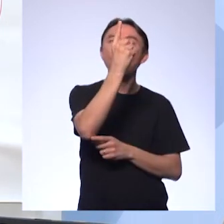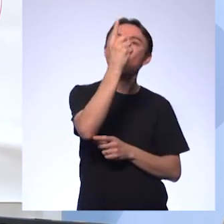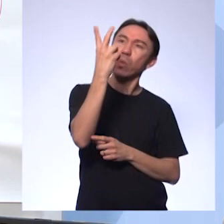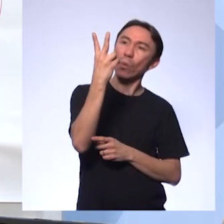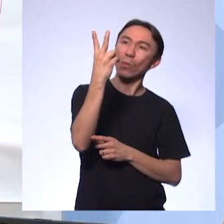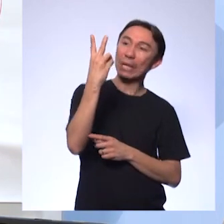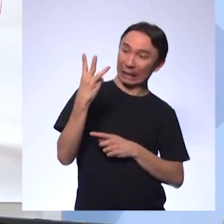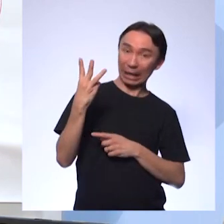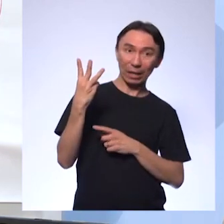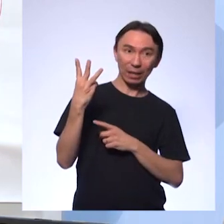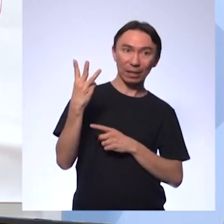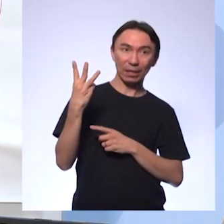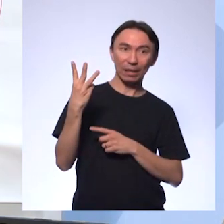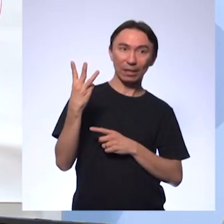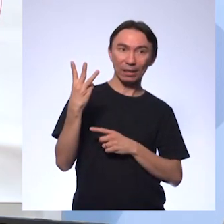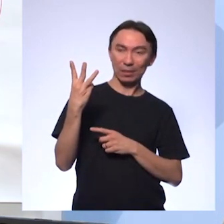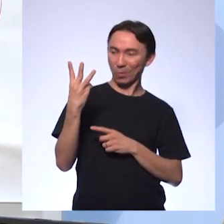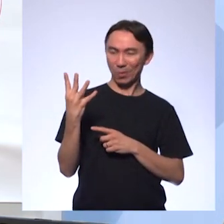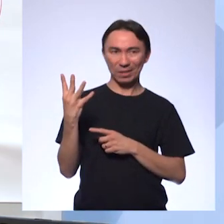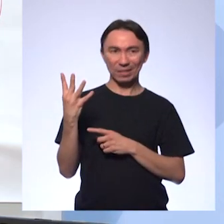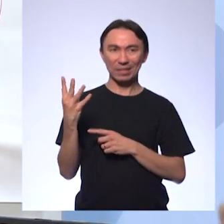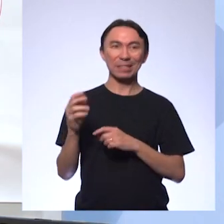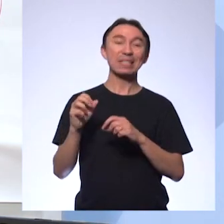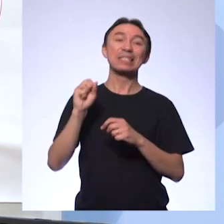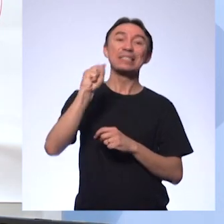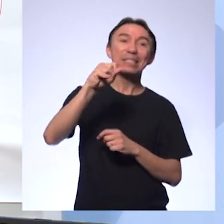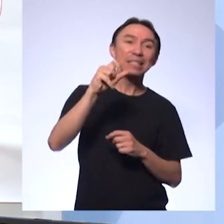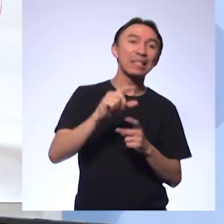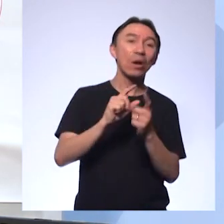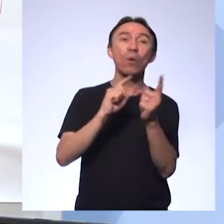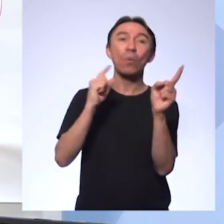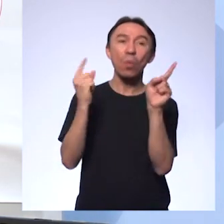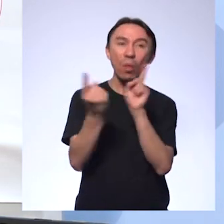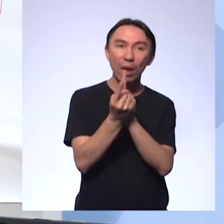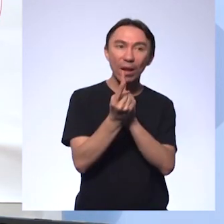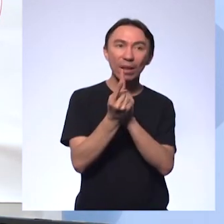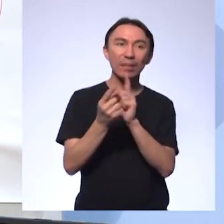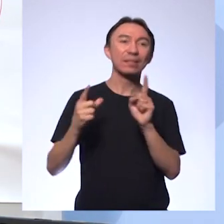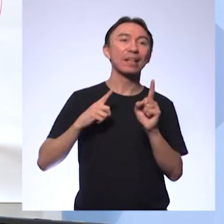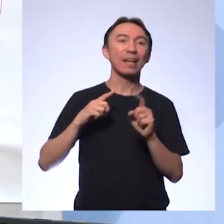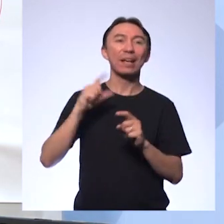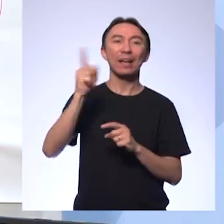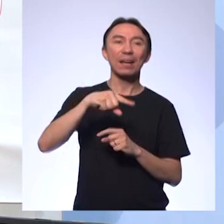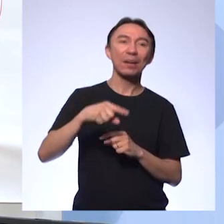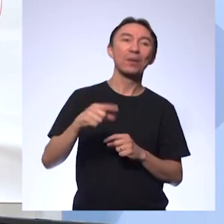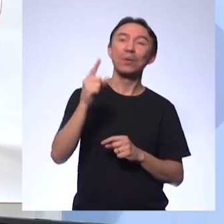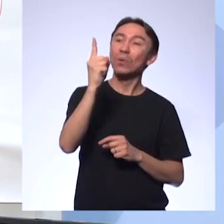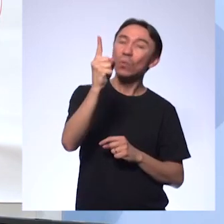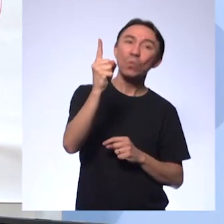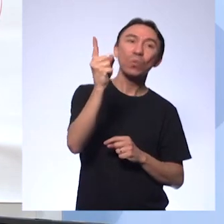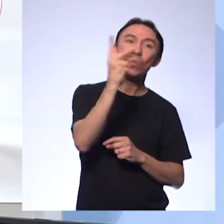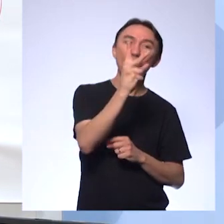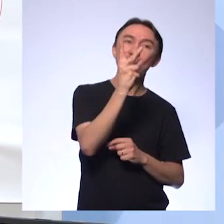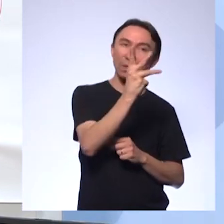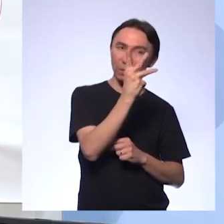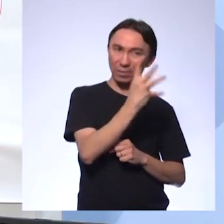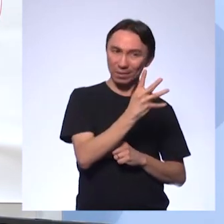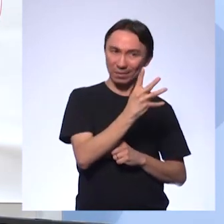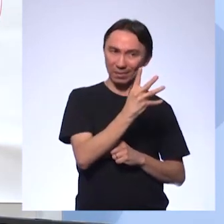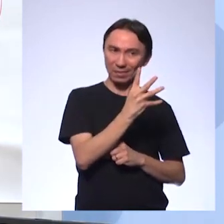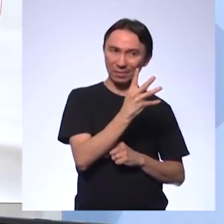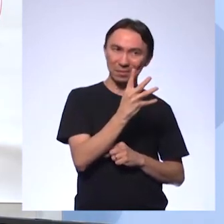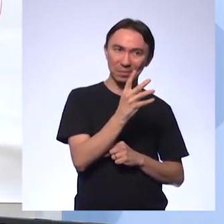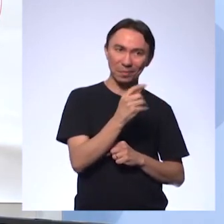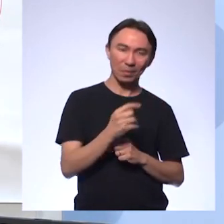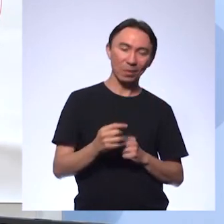posição 4. Se fosse ao contrário, seria 1, 2, né? Seria igual a esse. 3 seria igual a esse. E o 4